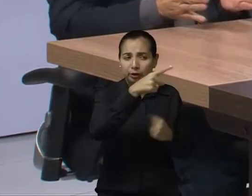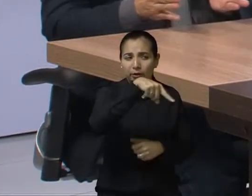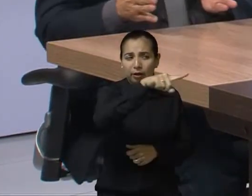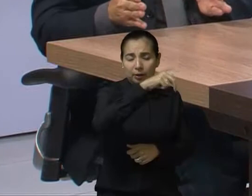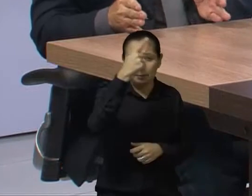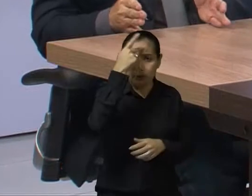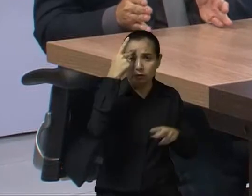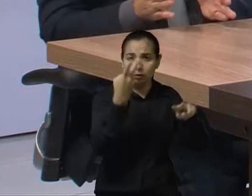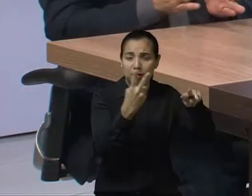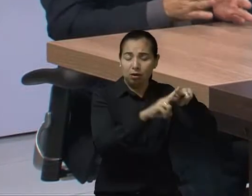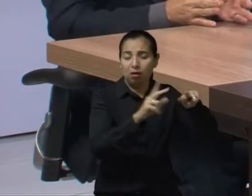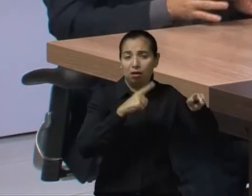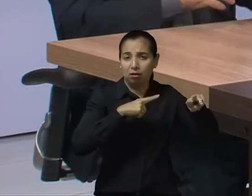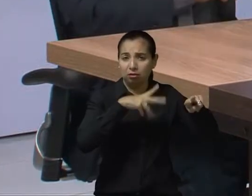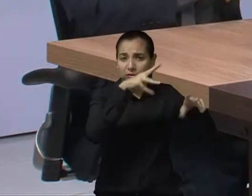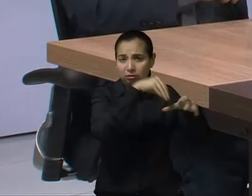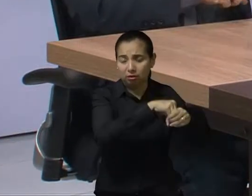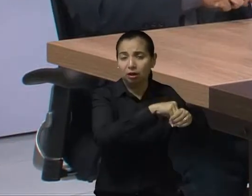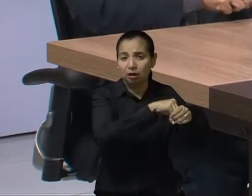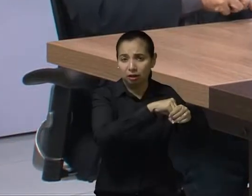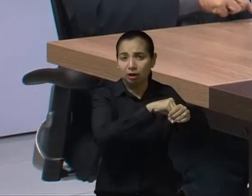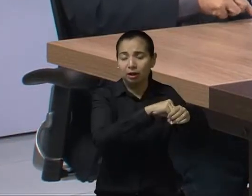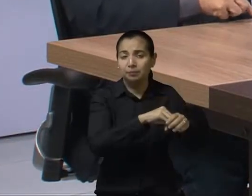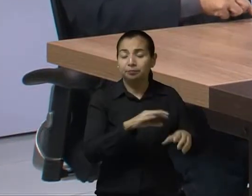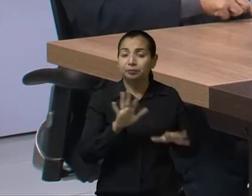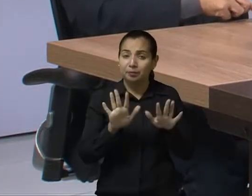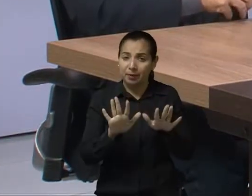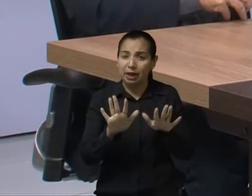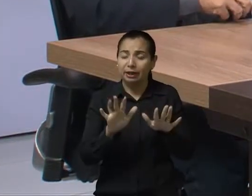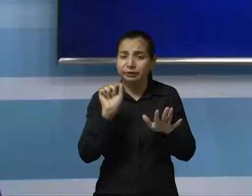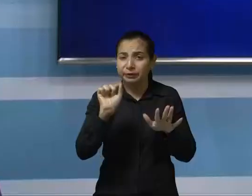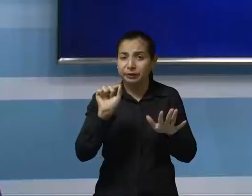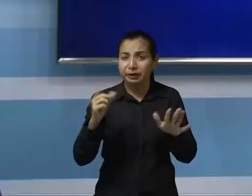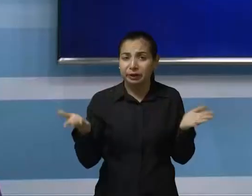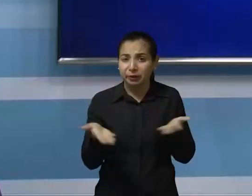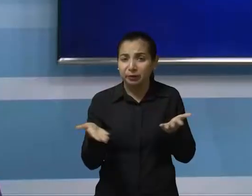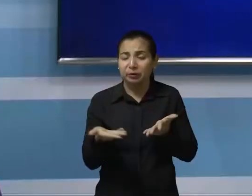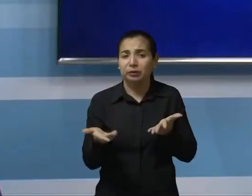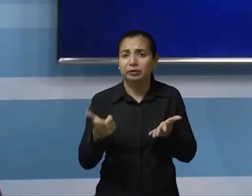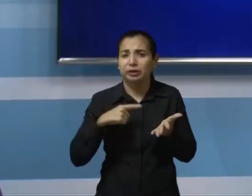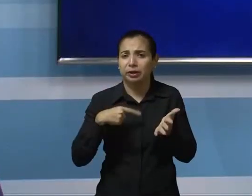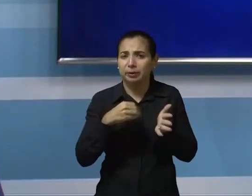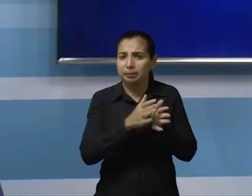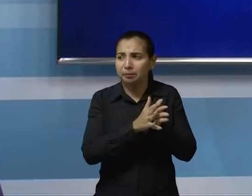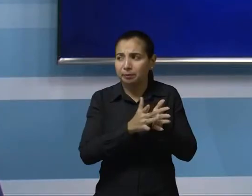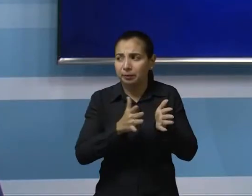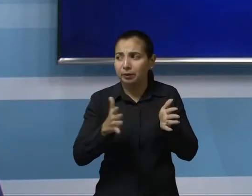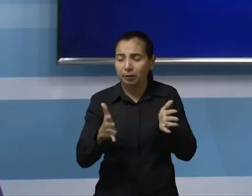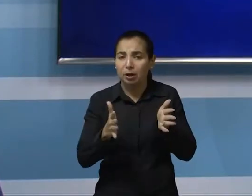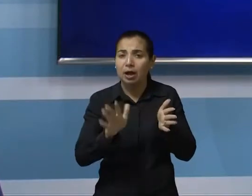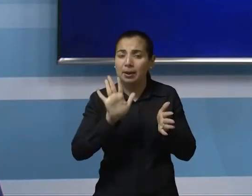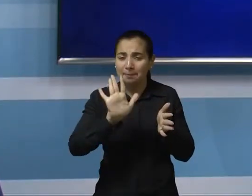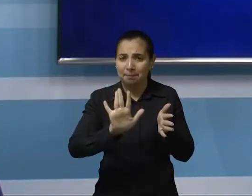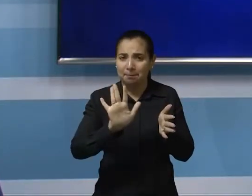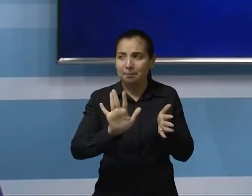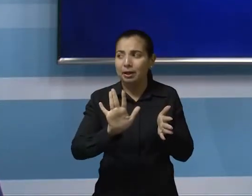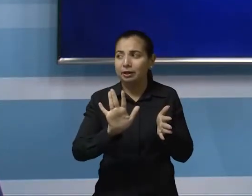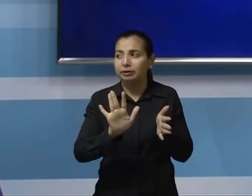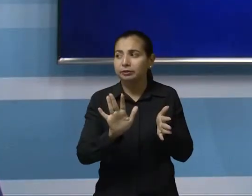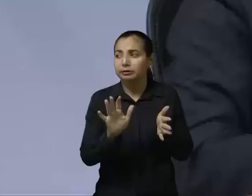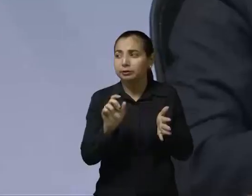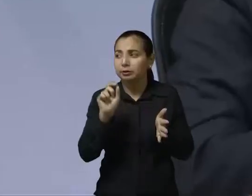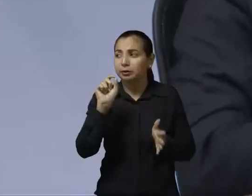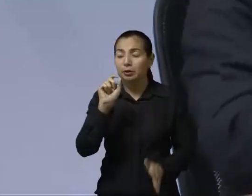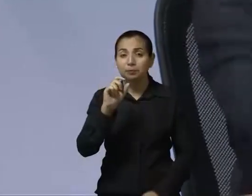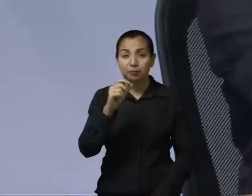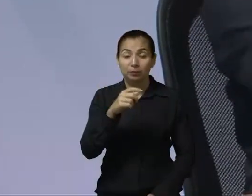que exatamente o policial da repressão. Agora, nesse movimento todo que ele se referiu, todos estão... Mas o custodiado também está